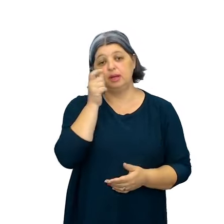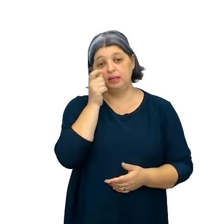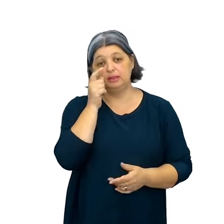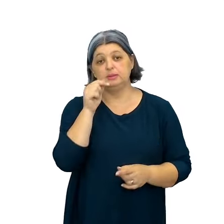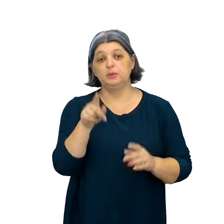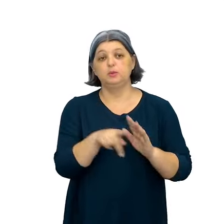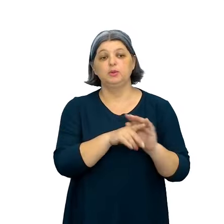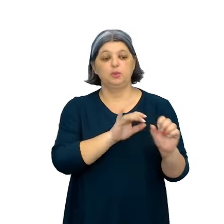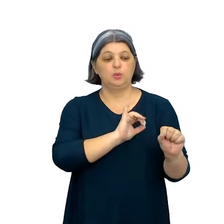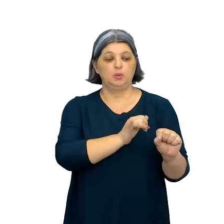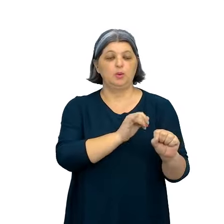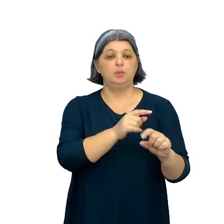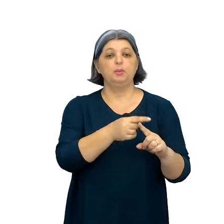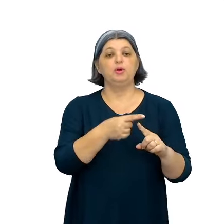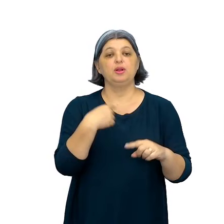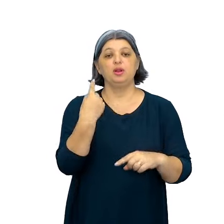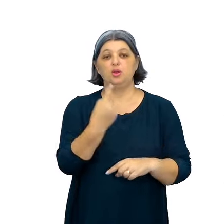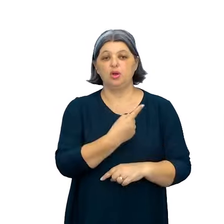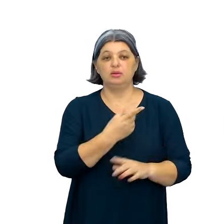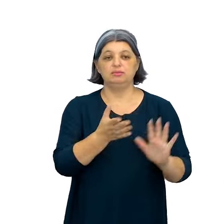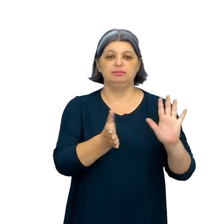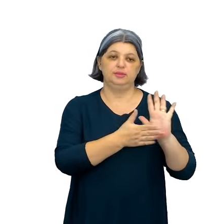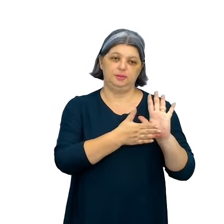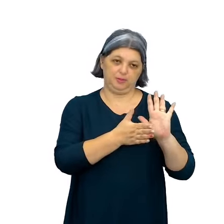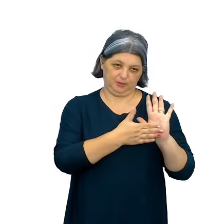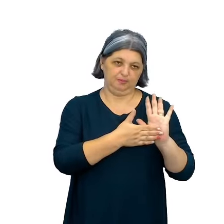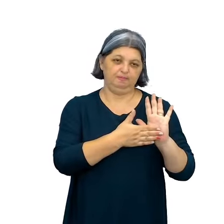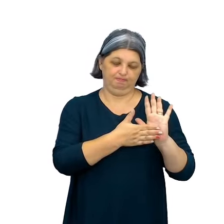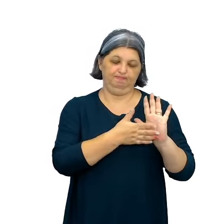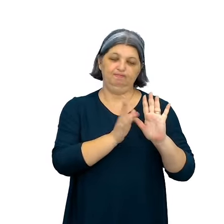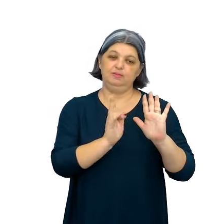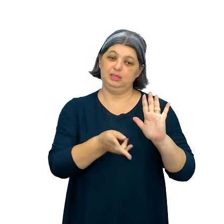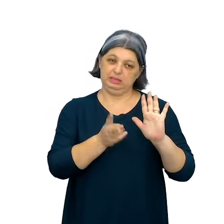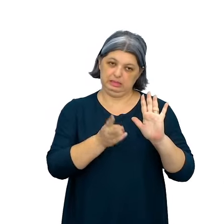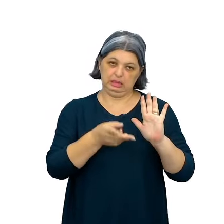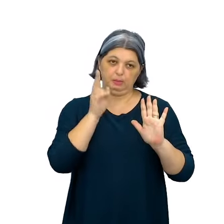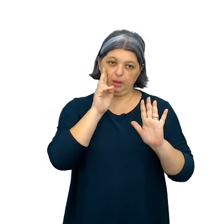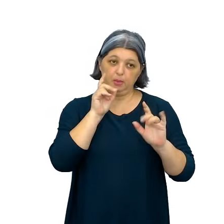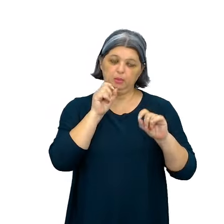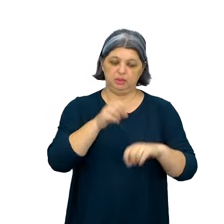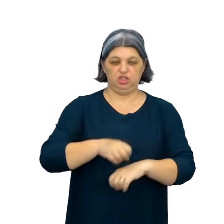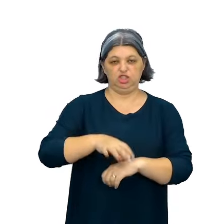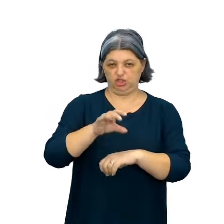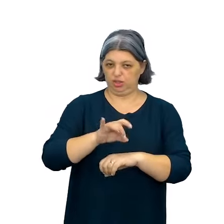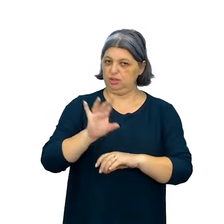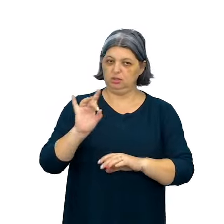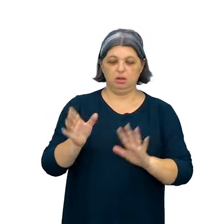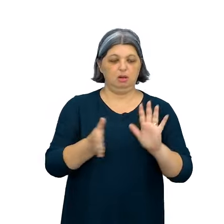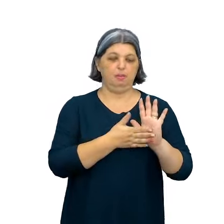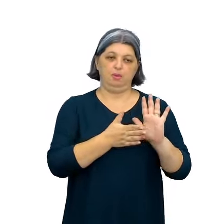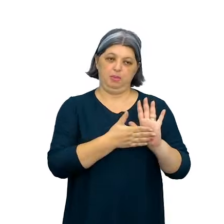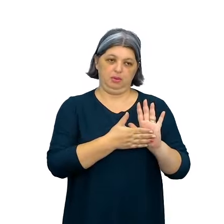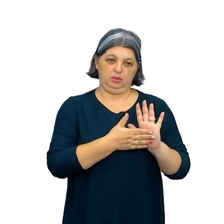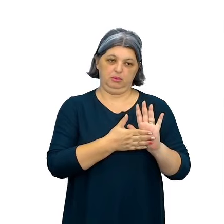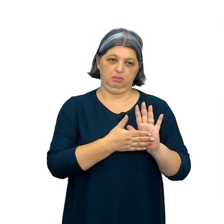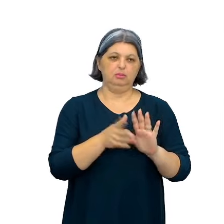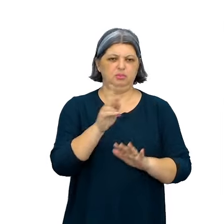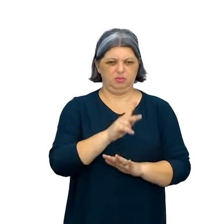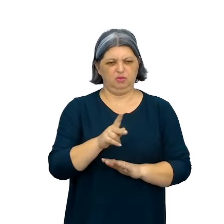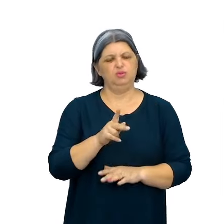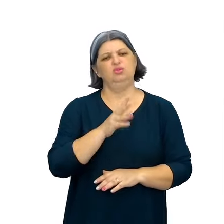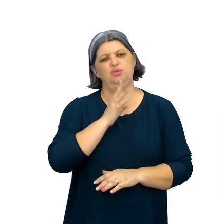crônica, porque nós vamos fazer essa proposta aqui. Sempre lembrando, professor, que são sugestões, que são propostas, o professor conhece a